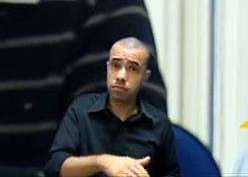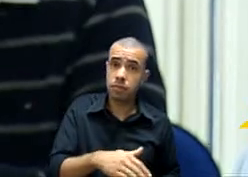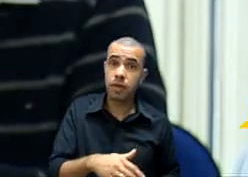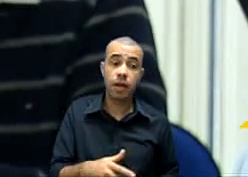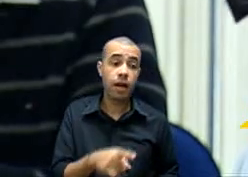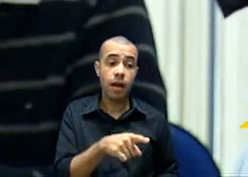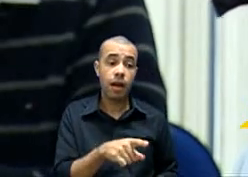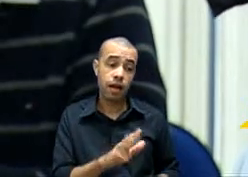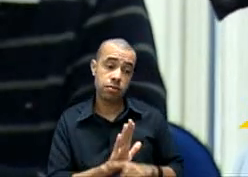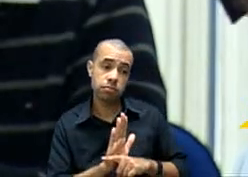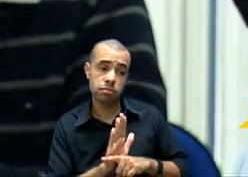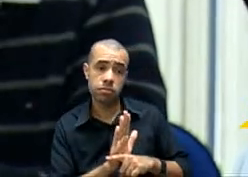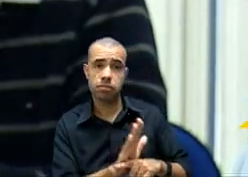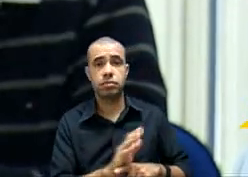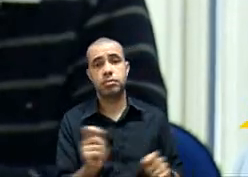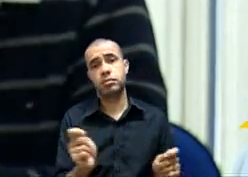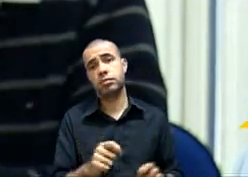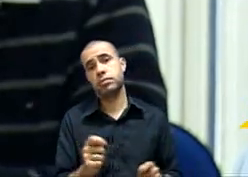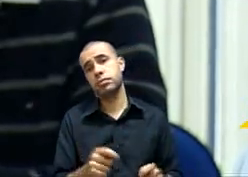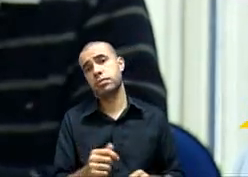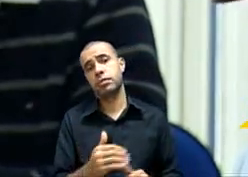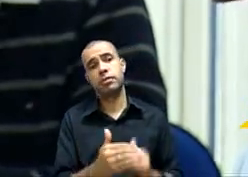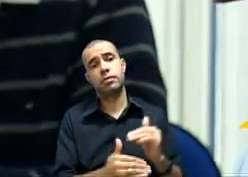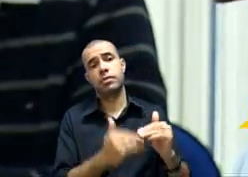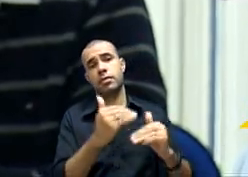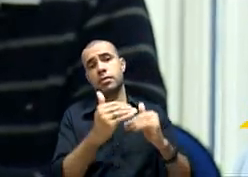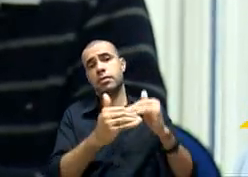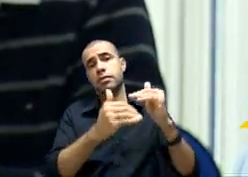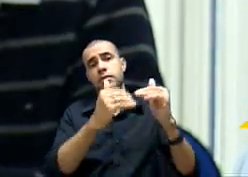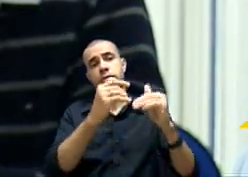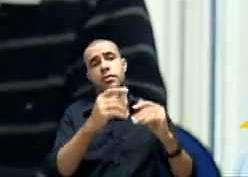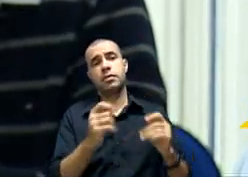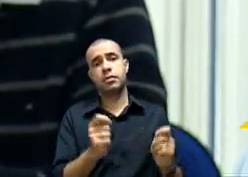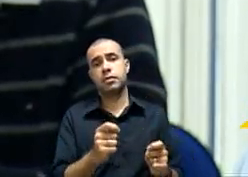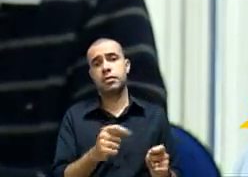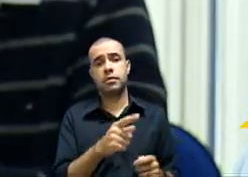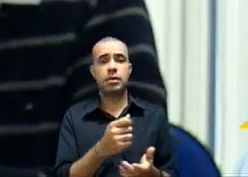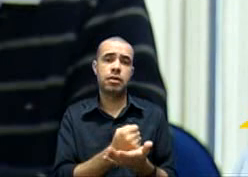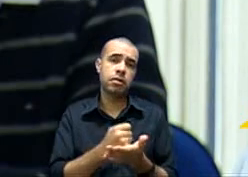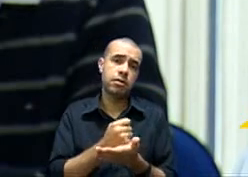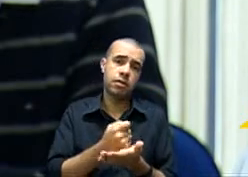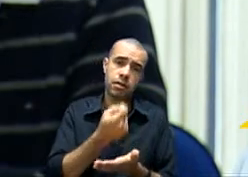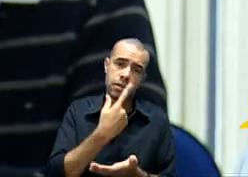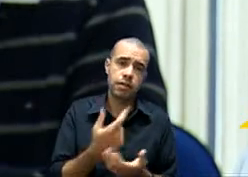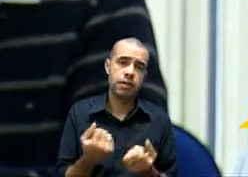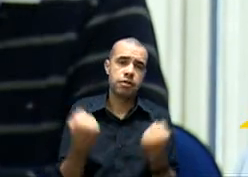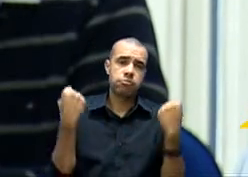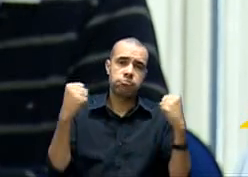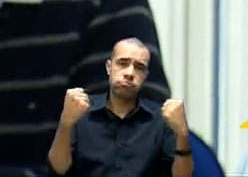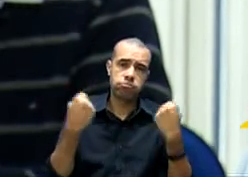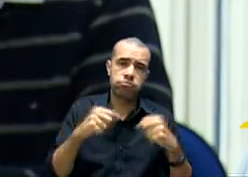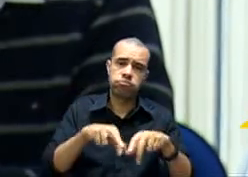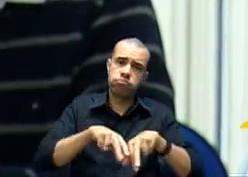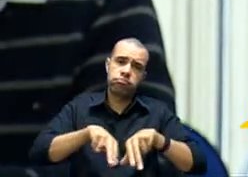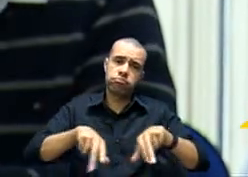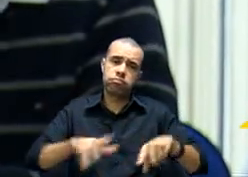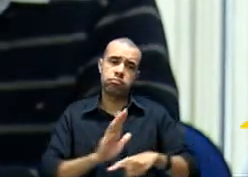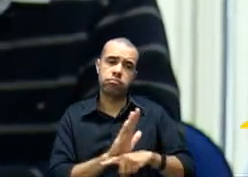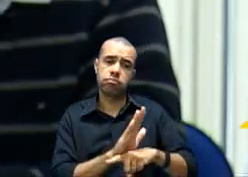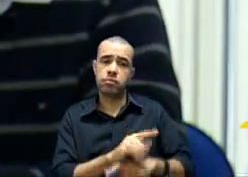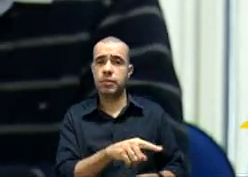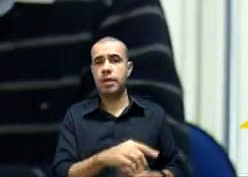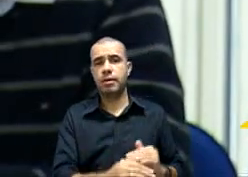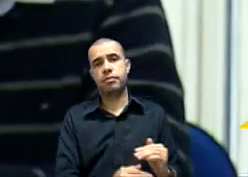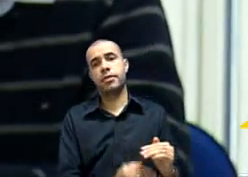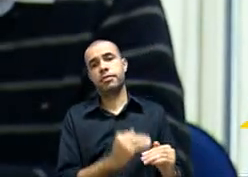de resolver essa situação, ela consegue, com medicamentos, com exercícios, ela consegue